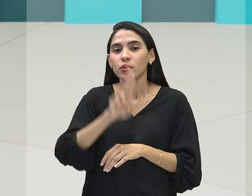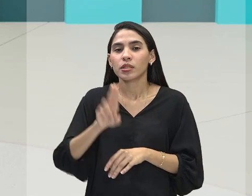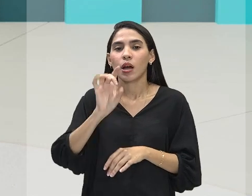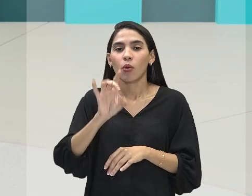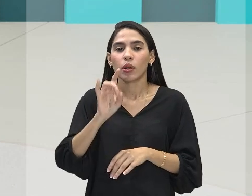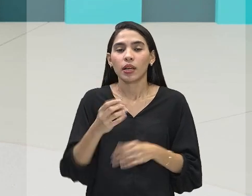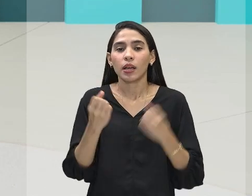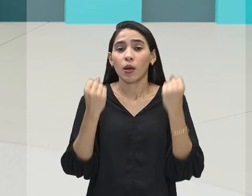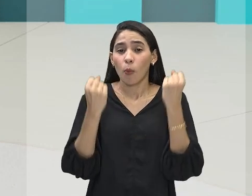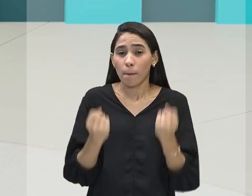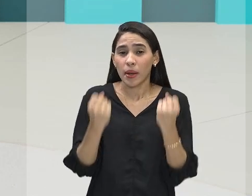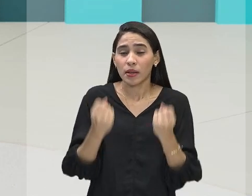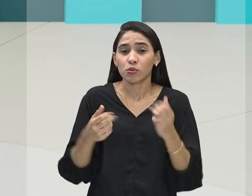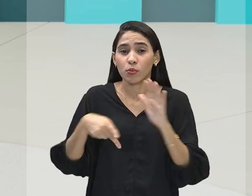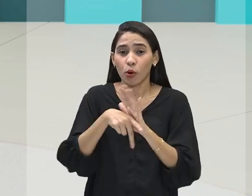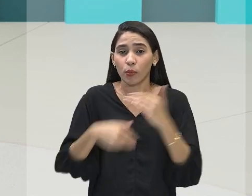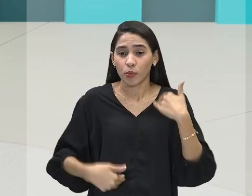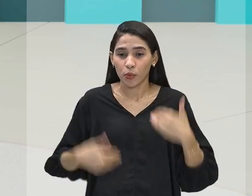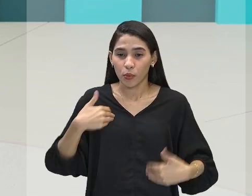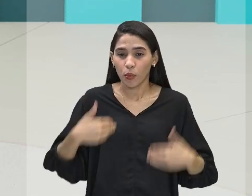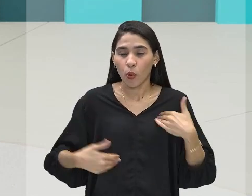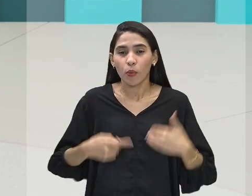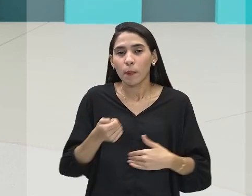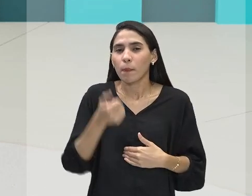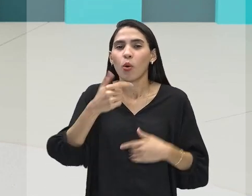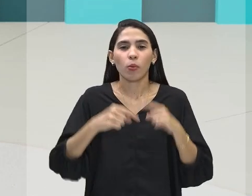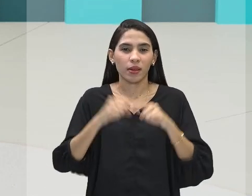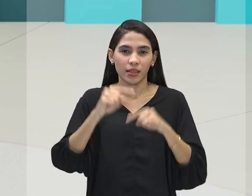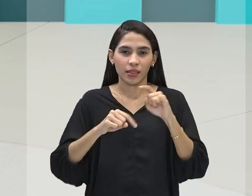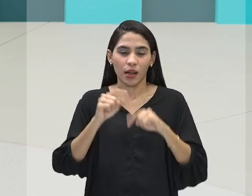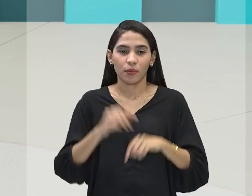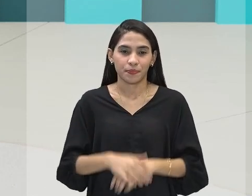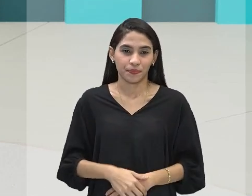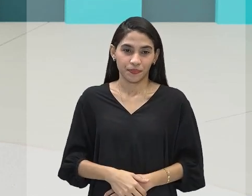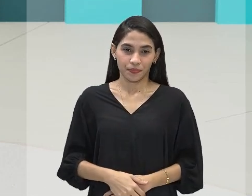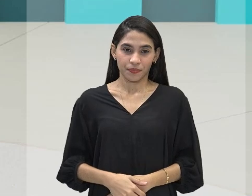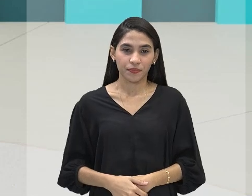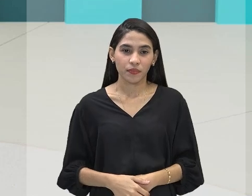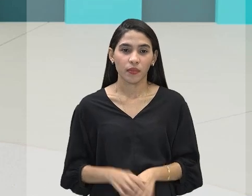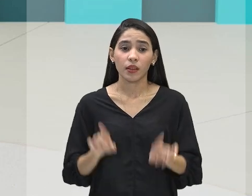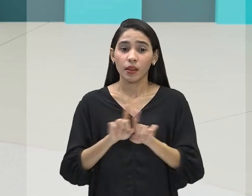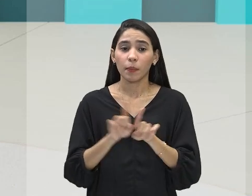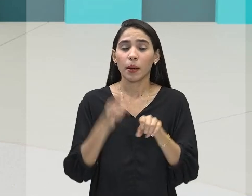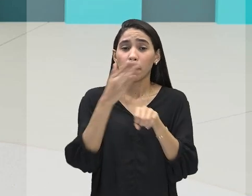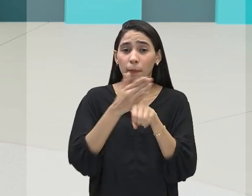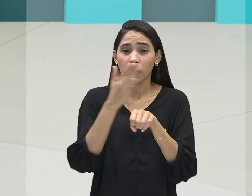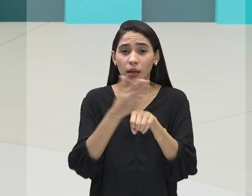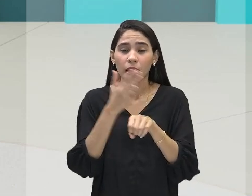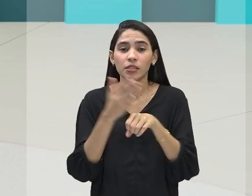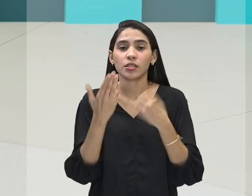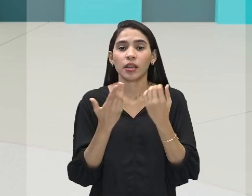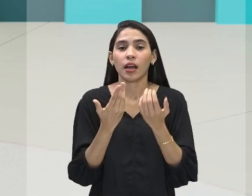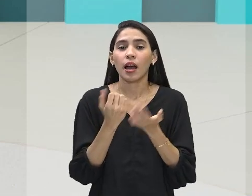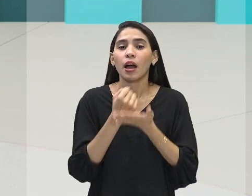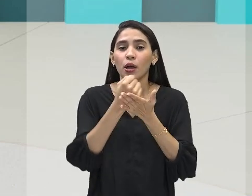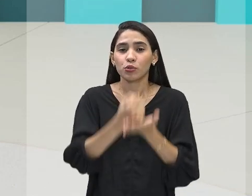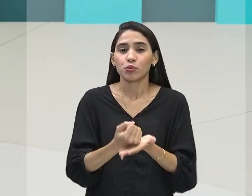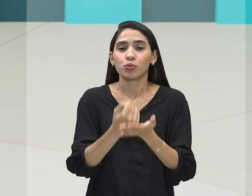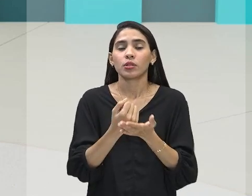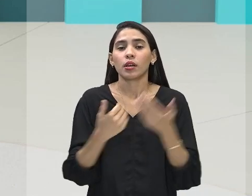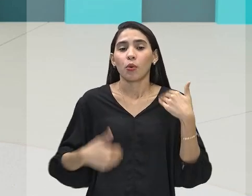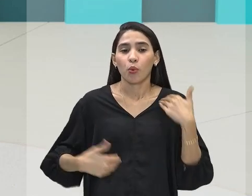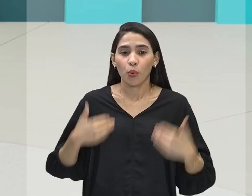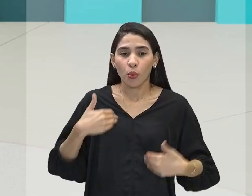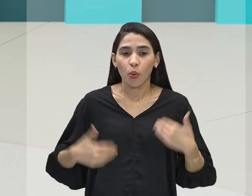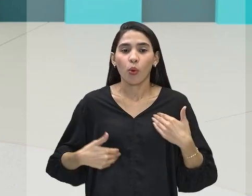peso corporal e pouquíssimos implementos, tá bom? Essa atividade proporciona benefícios